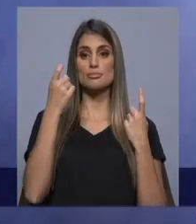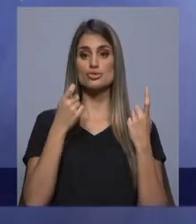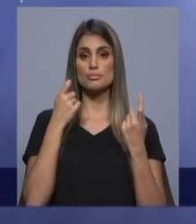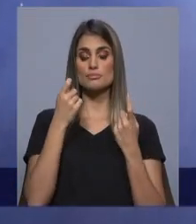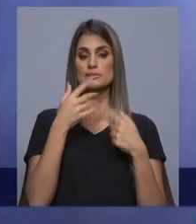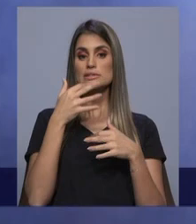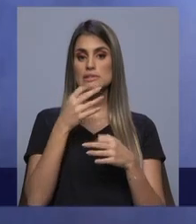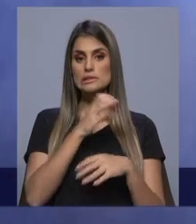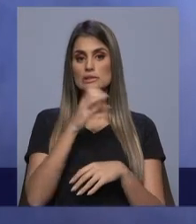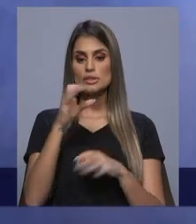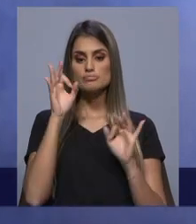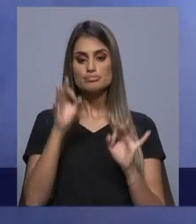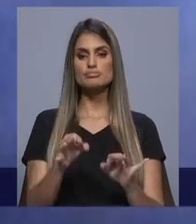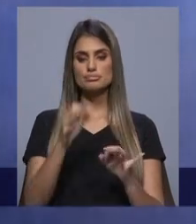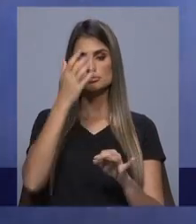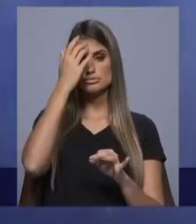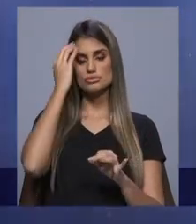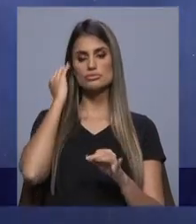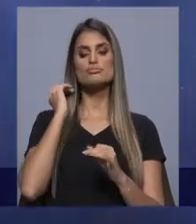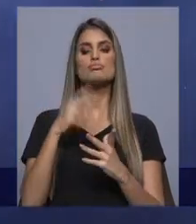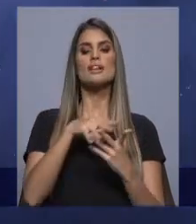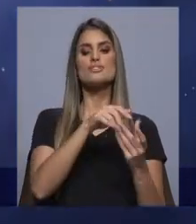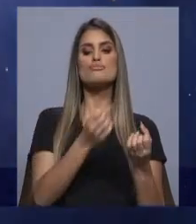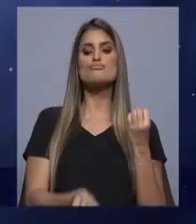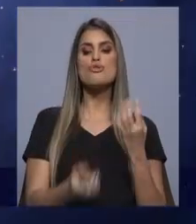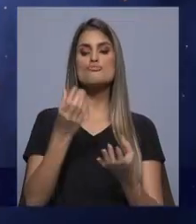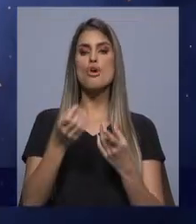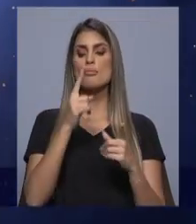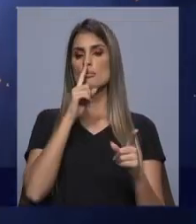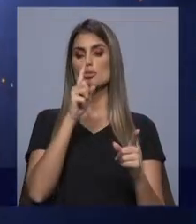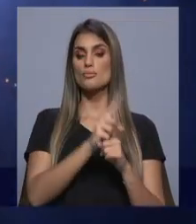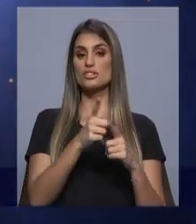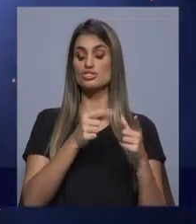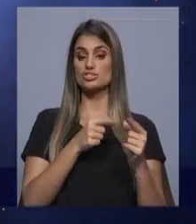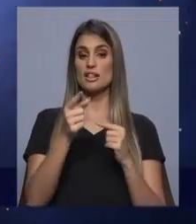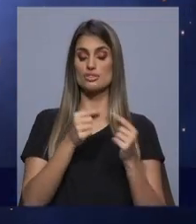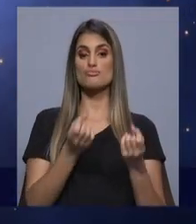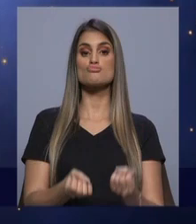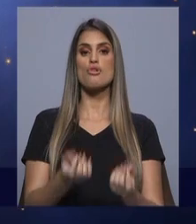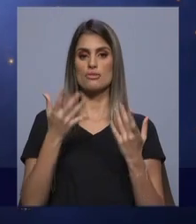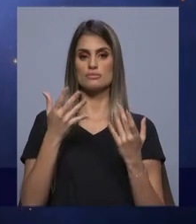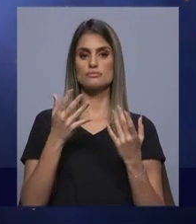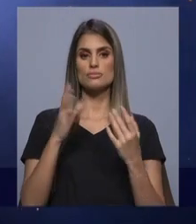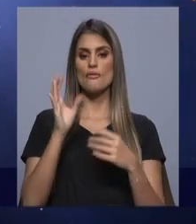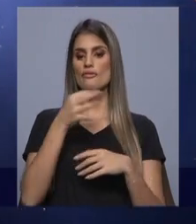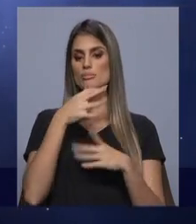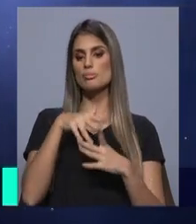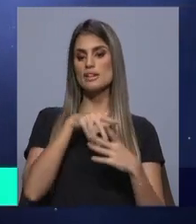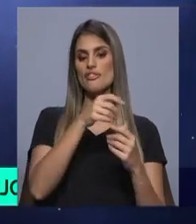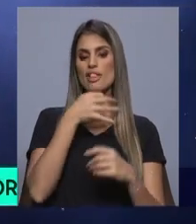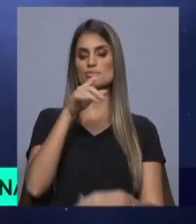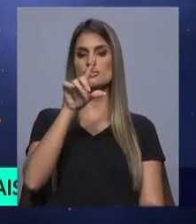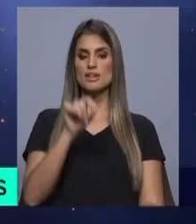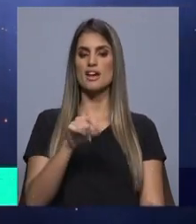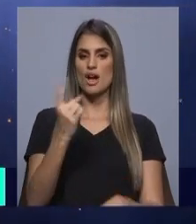mais certeza científica que os planetas nascem ao mesmo tempo que as próprias estrelas. Ora, e quando falamos em planetas, falamos